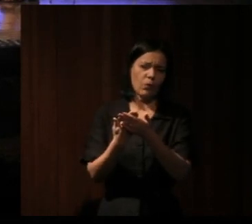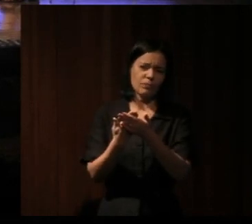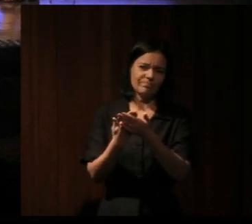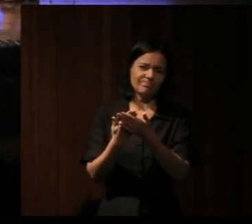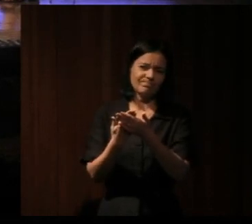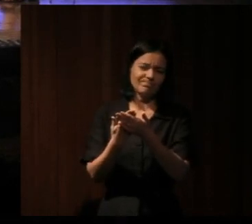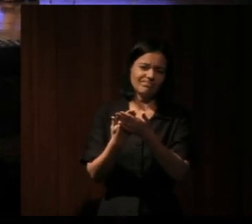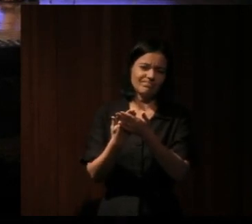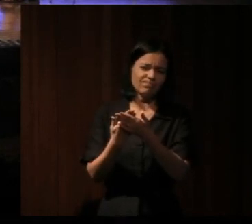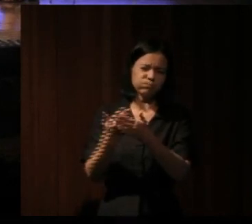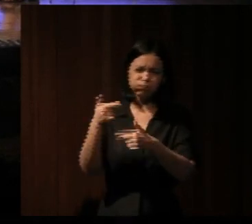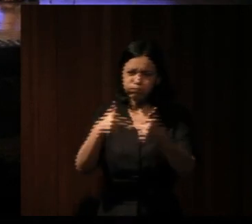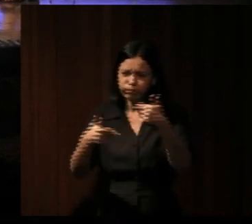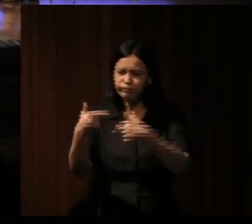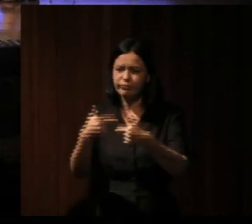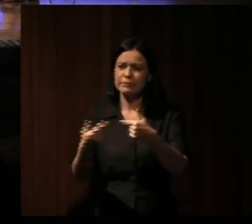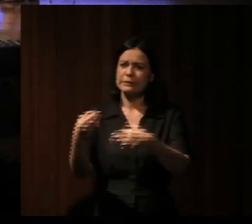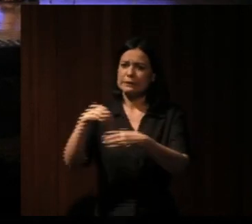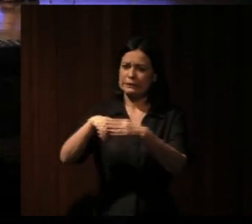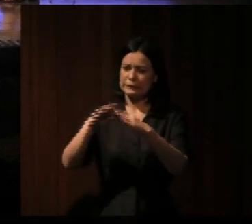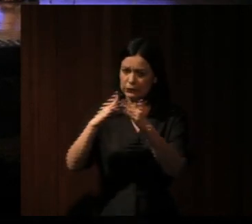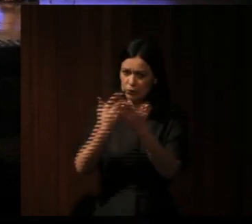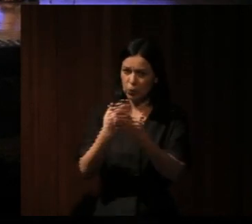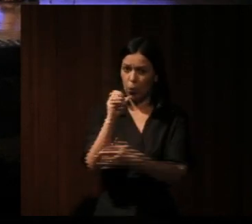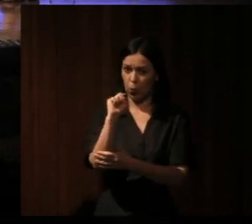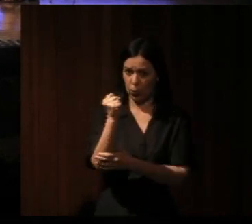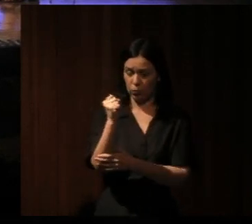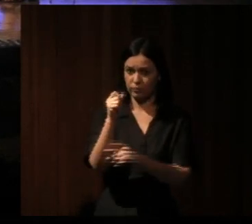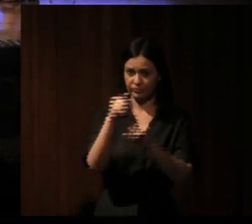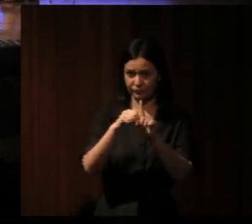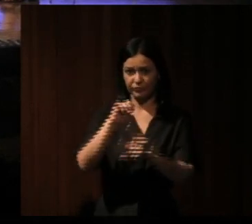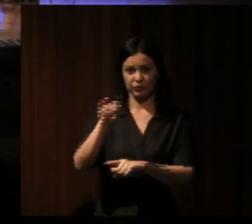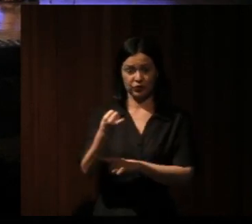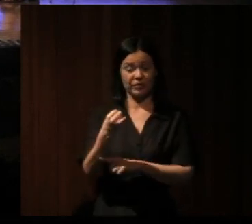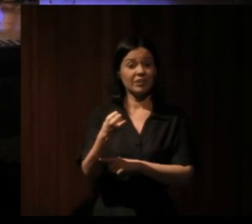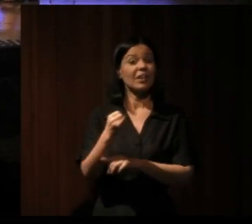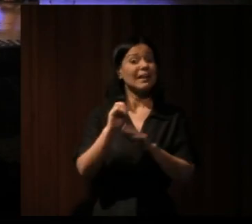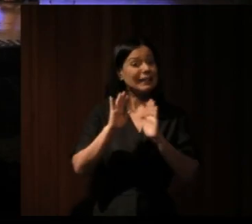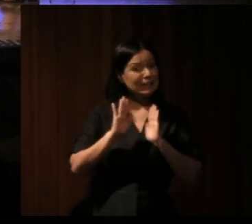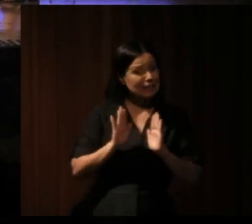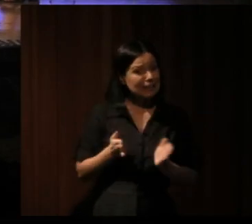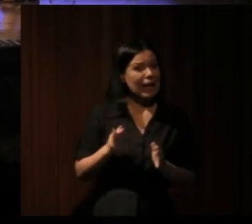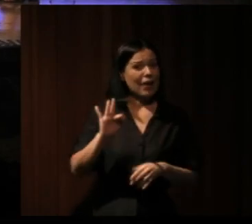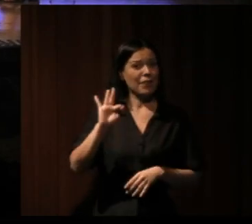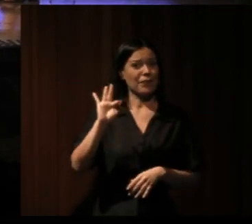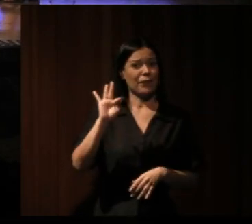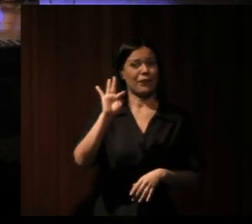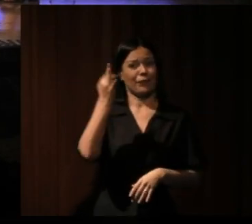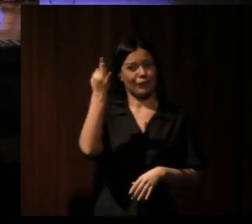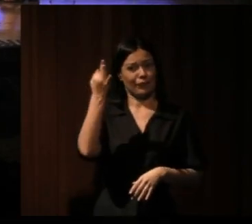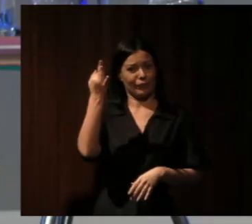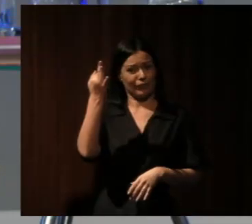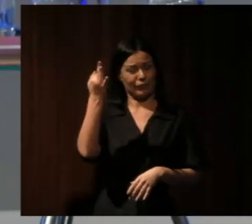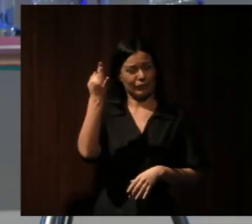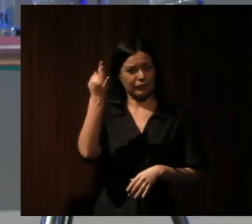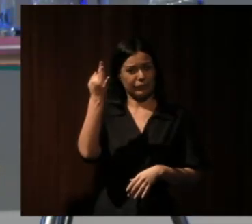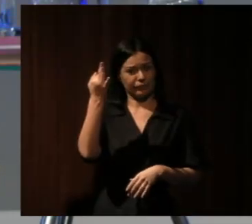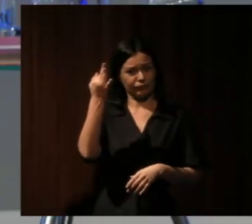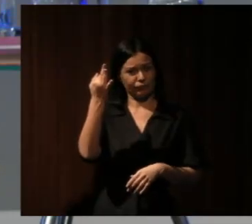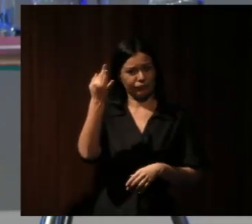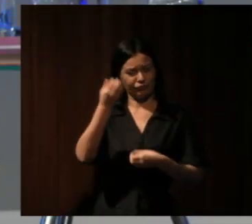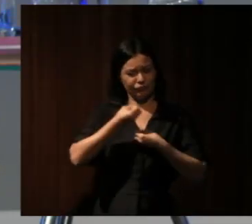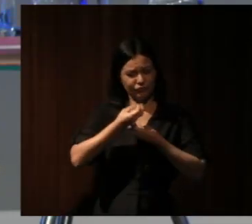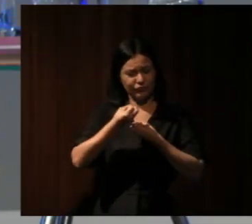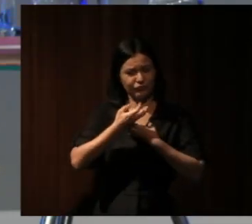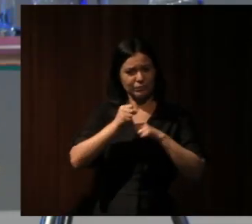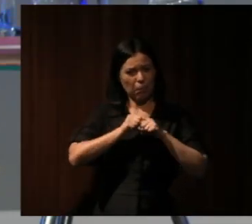foram os episódios que levaram o PL das fake News a caminhar mais ali no Congresso né e depois quando tudo se